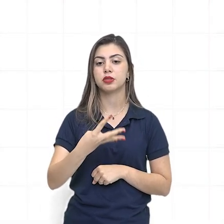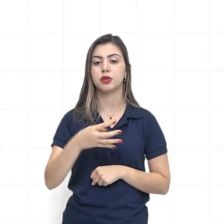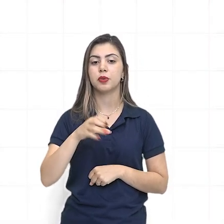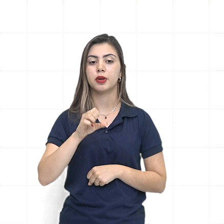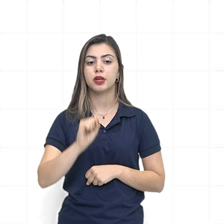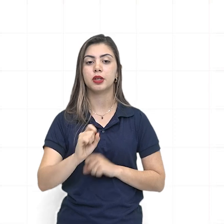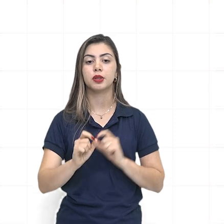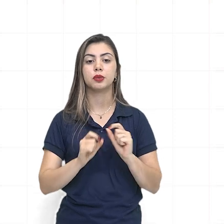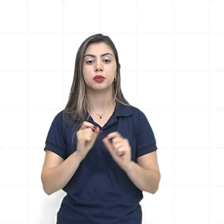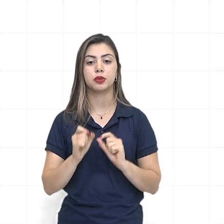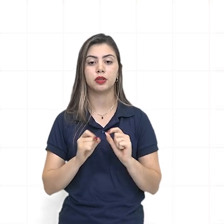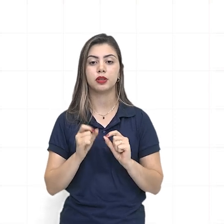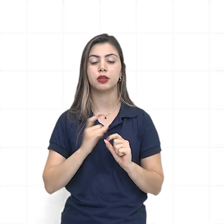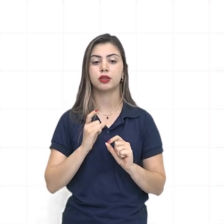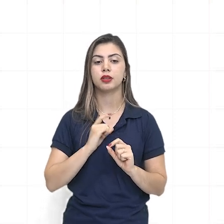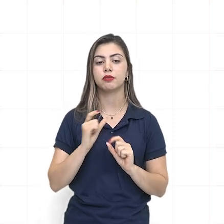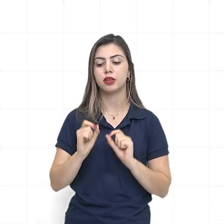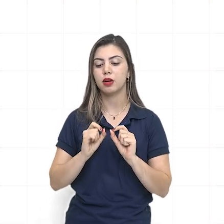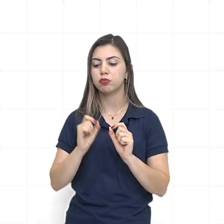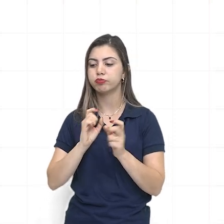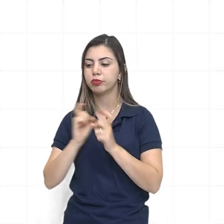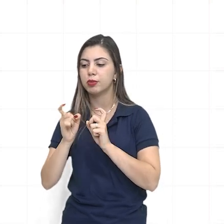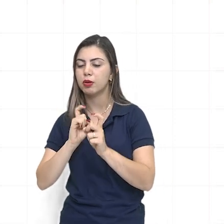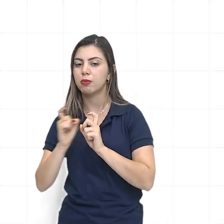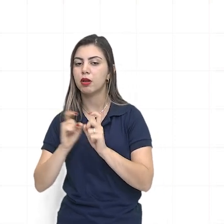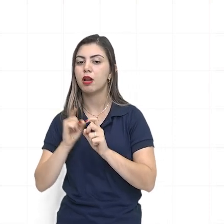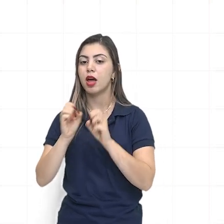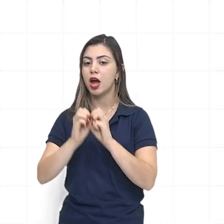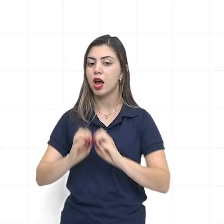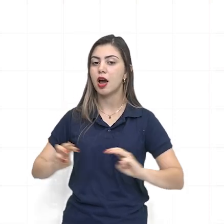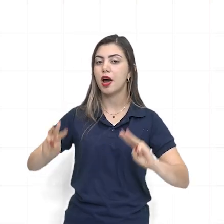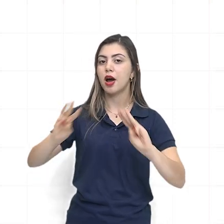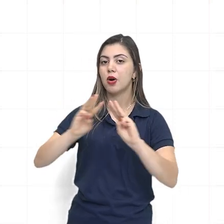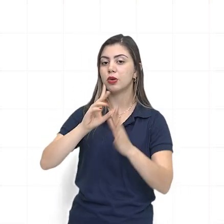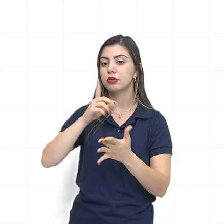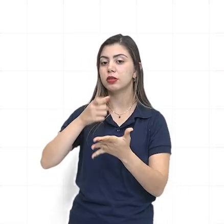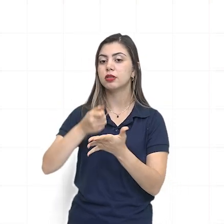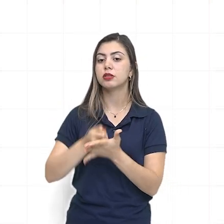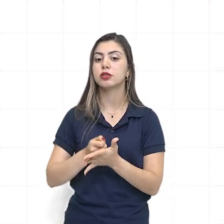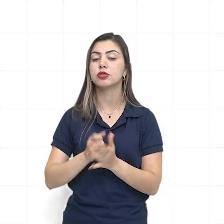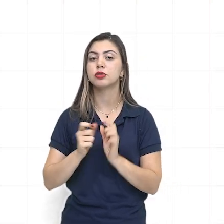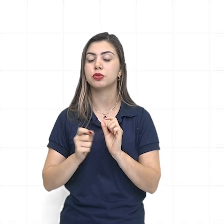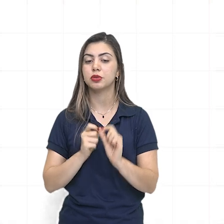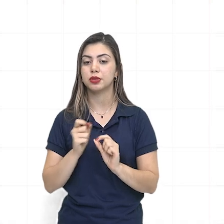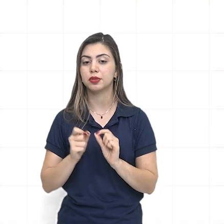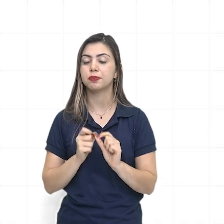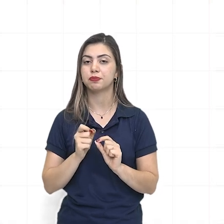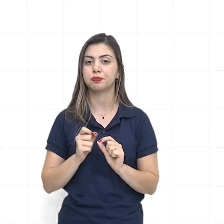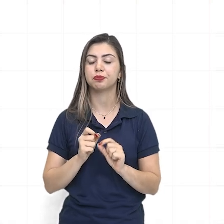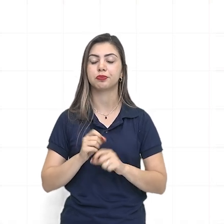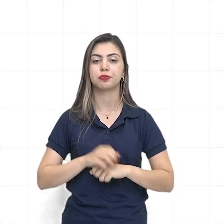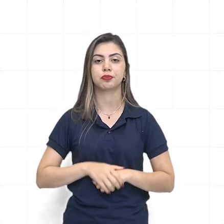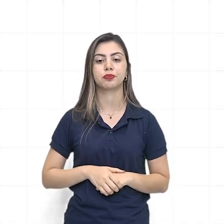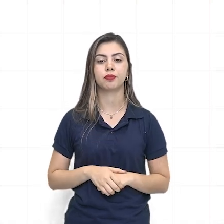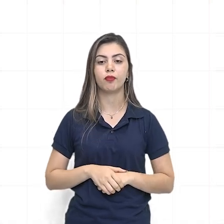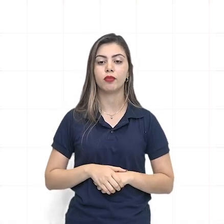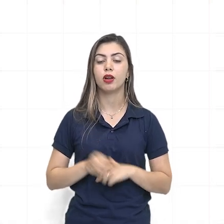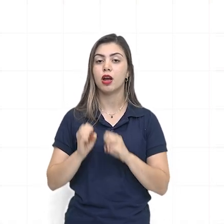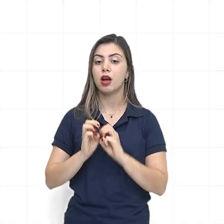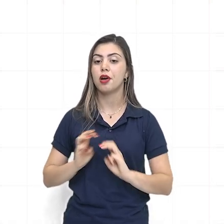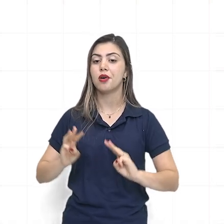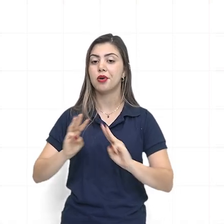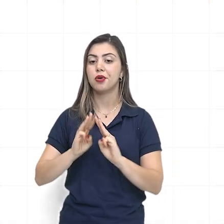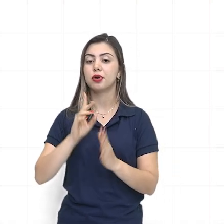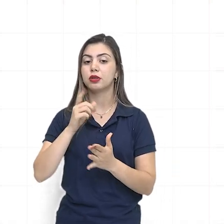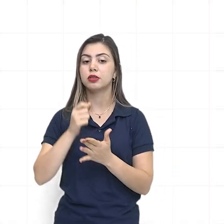1948, por meio de uma decisão da ONU, né, da Organização das Nações Unidas, que